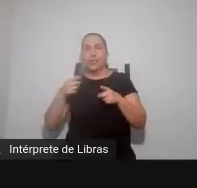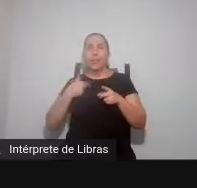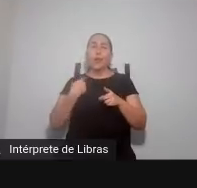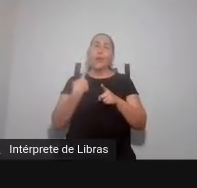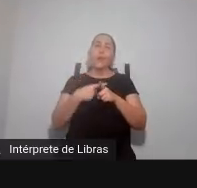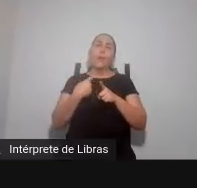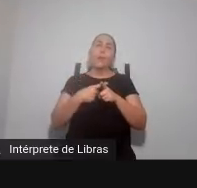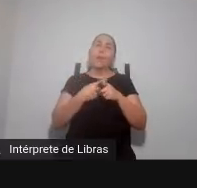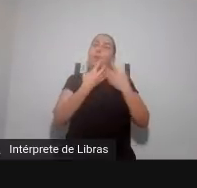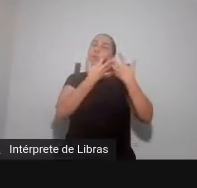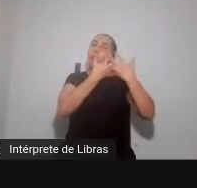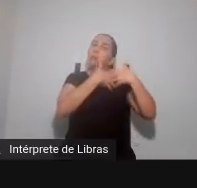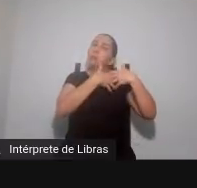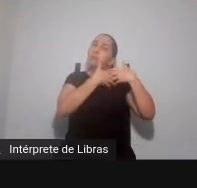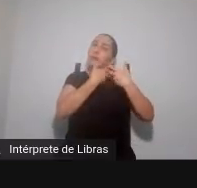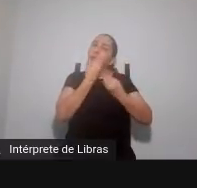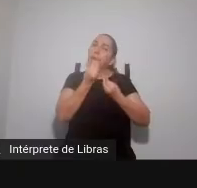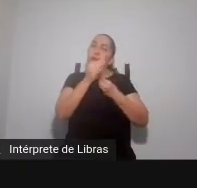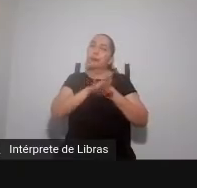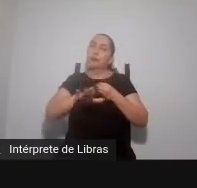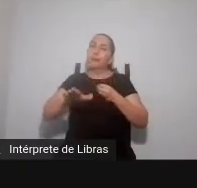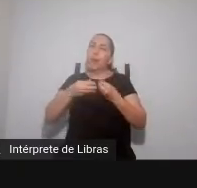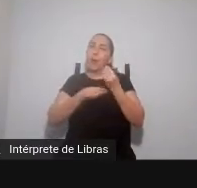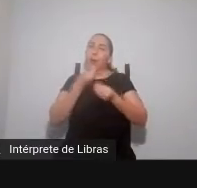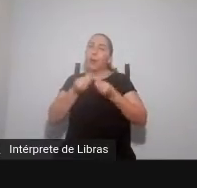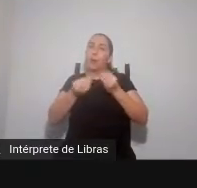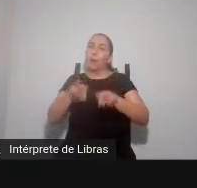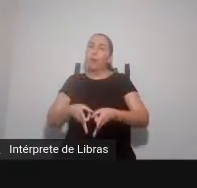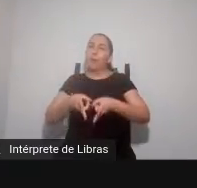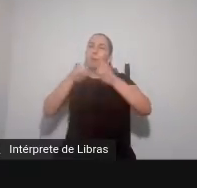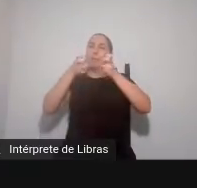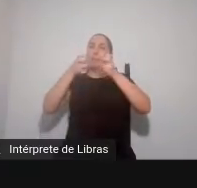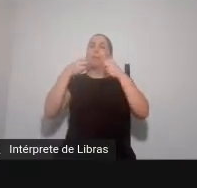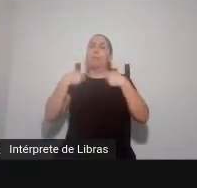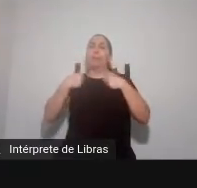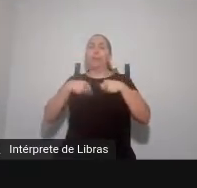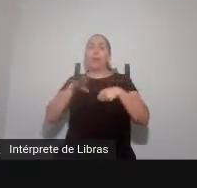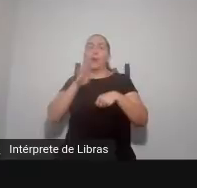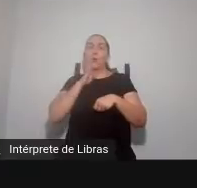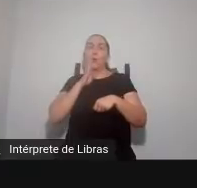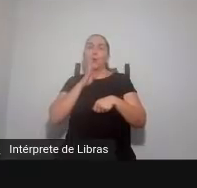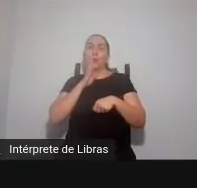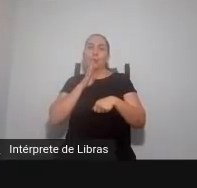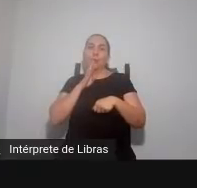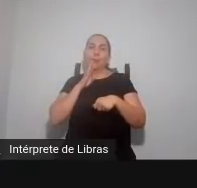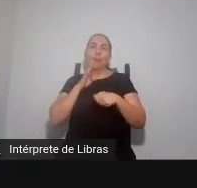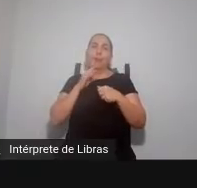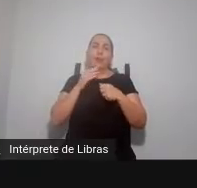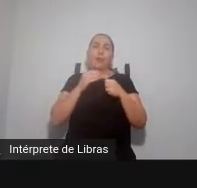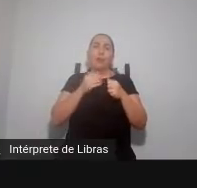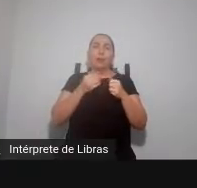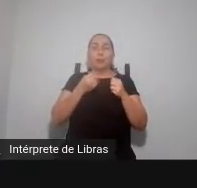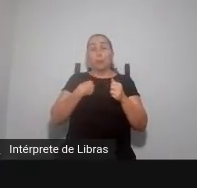ali. E aí as professoras, tal como fizeram o tópico reescrita, fizeram também lá